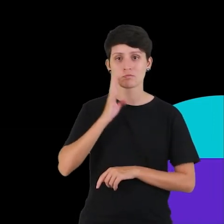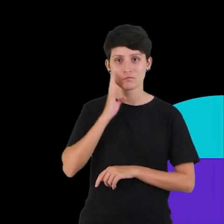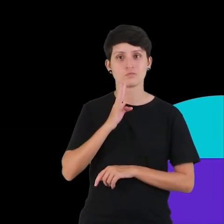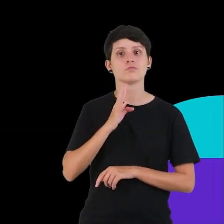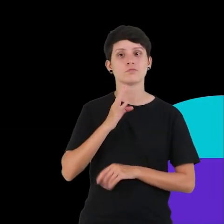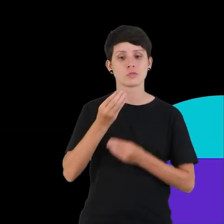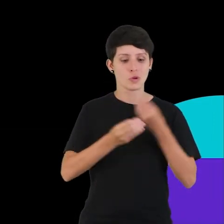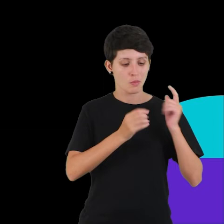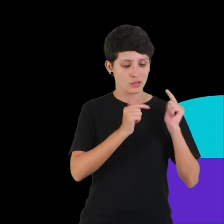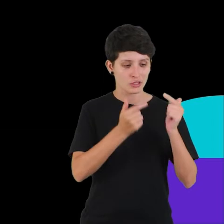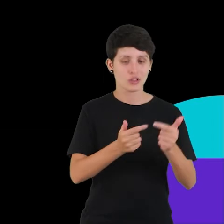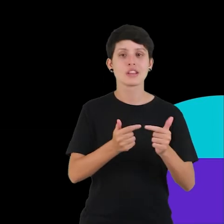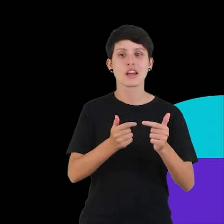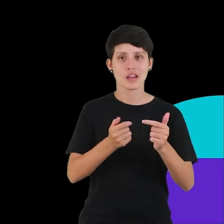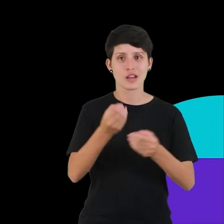Eles têm um veneno para o mundo.